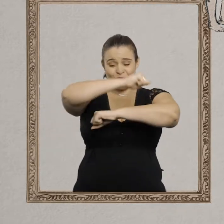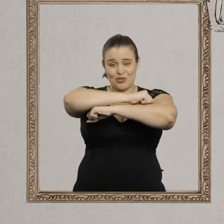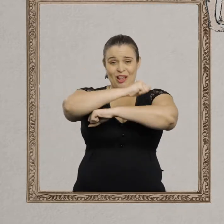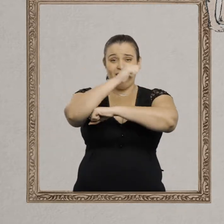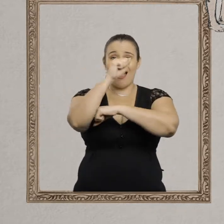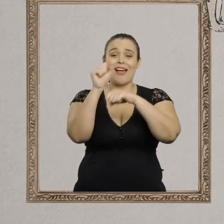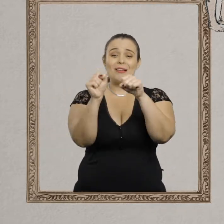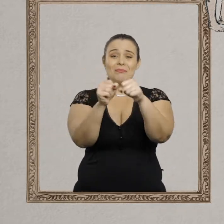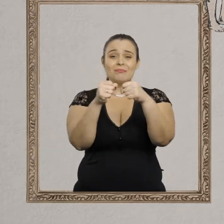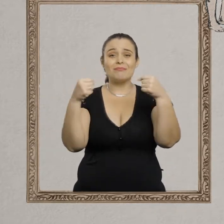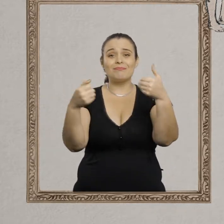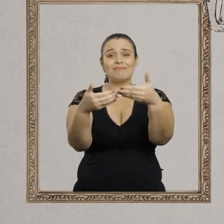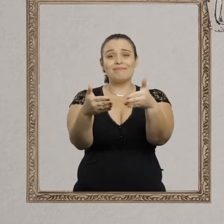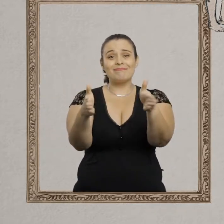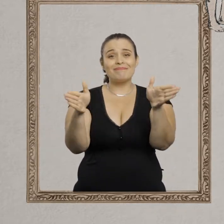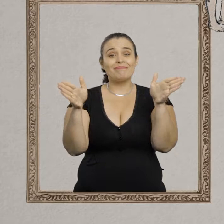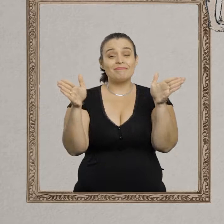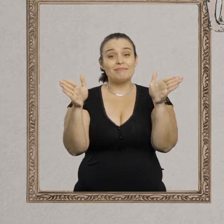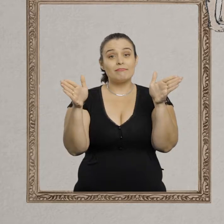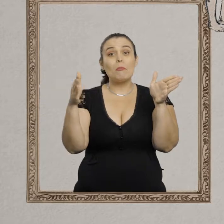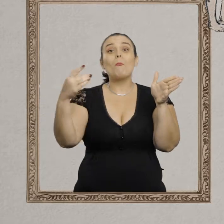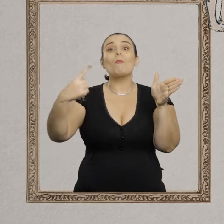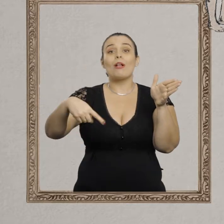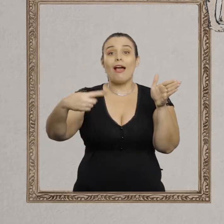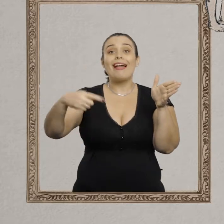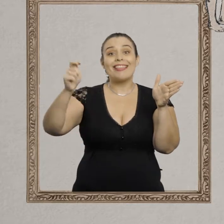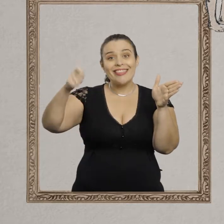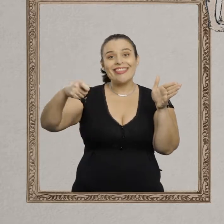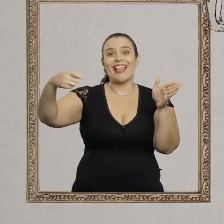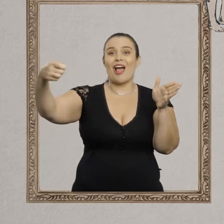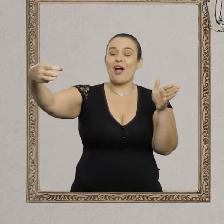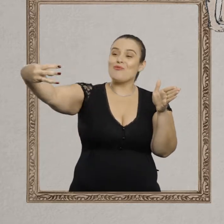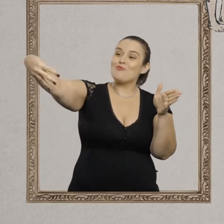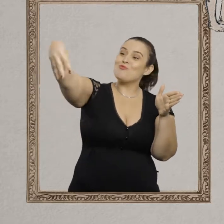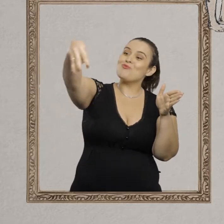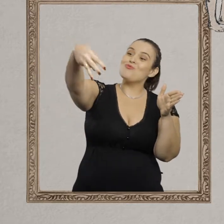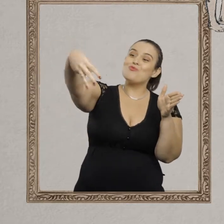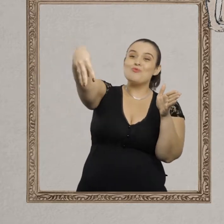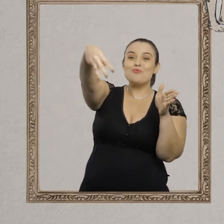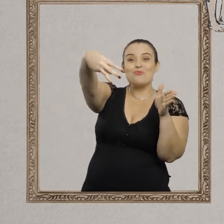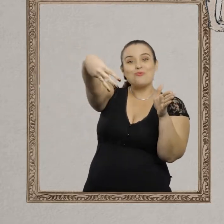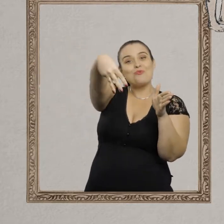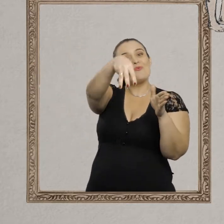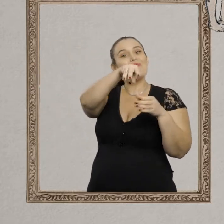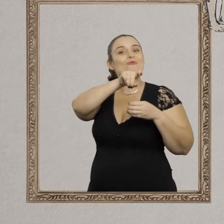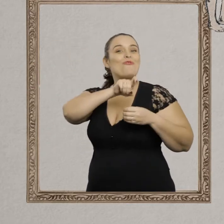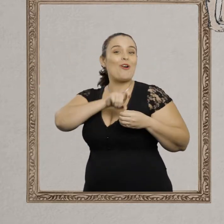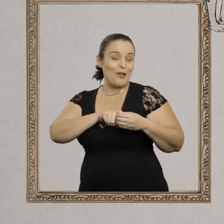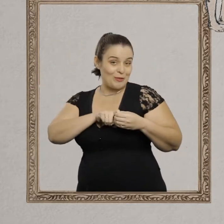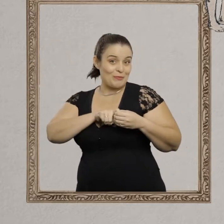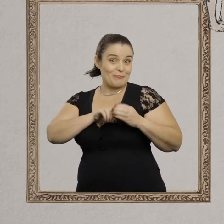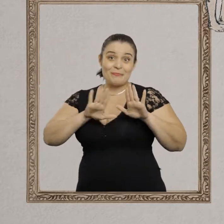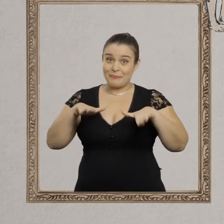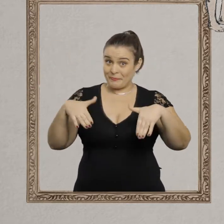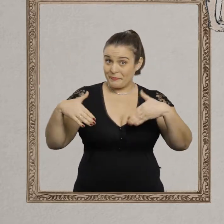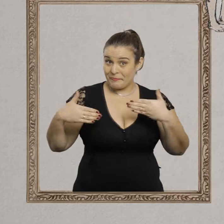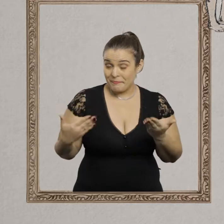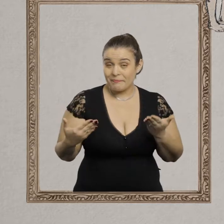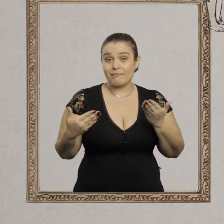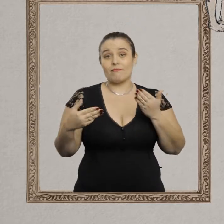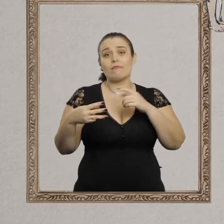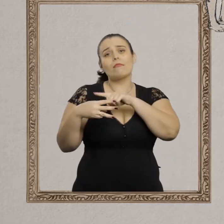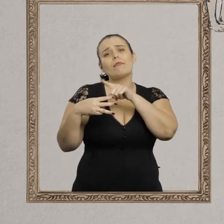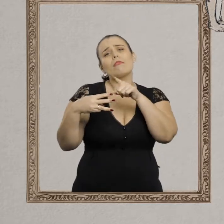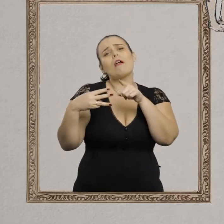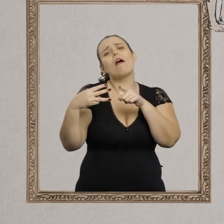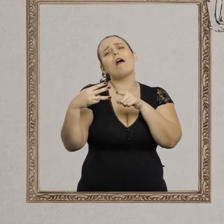aberta. A menina e seus irmãos poderiam voltar voando e entrariam pela janela. Por isso, as crianças